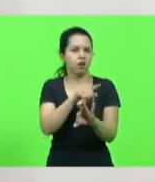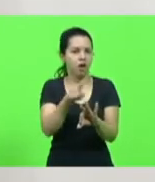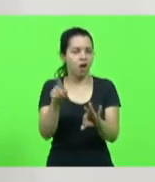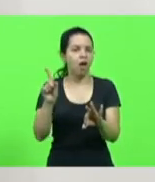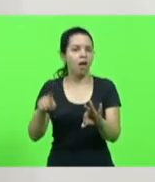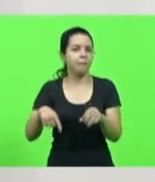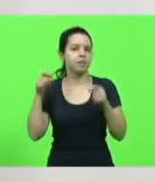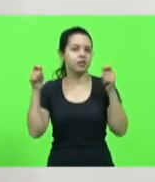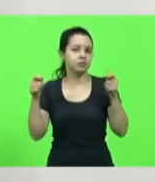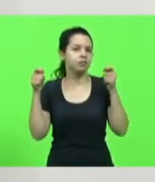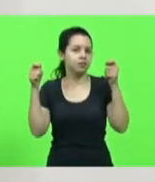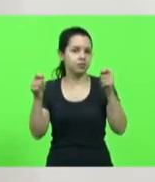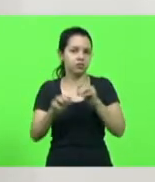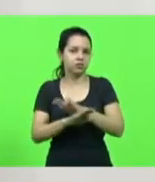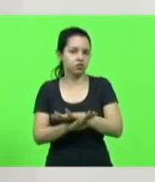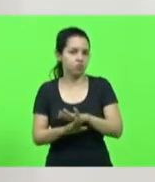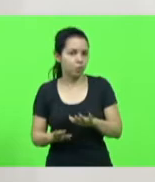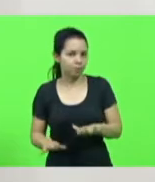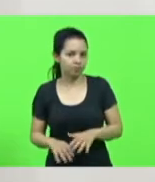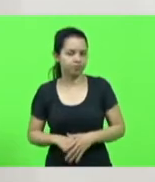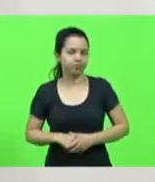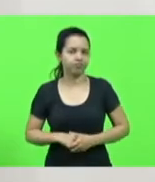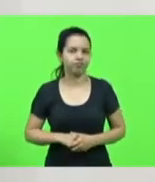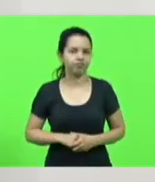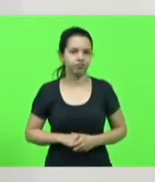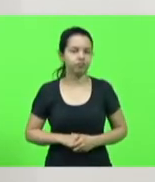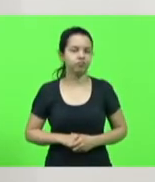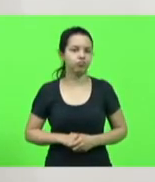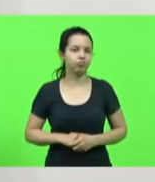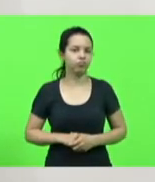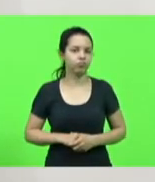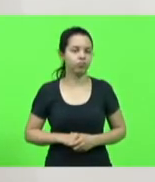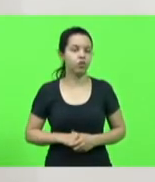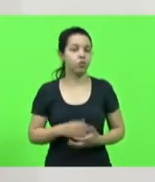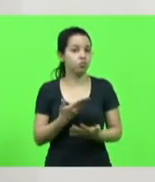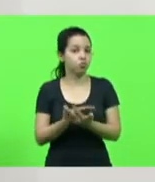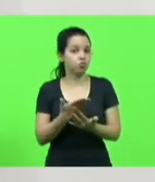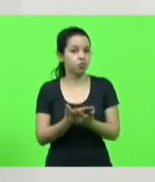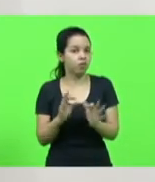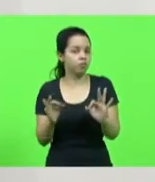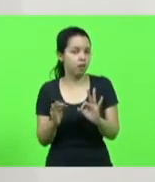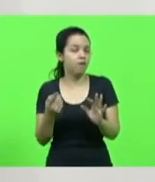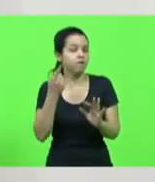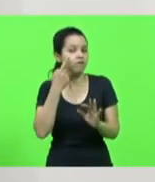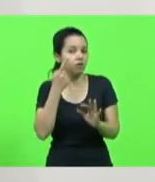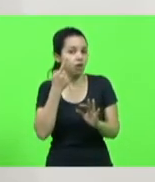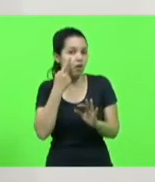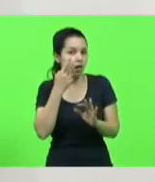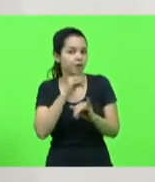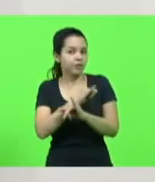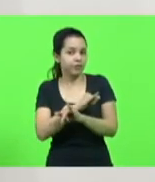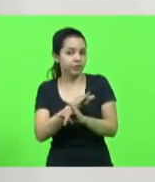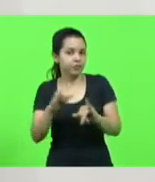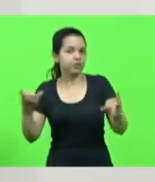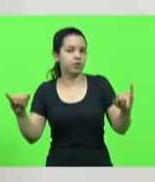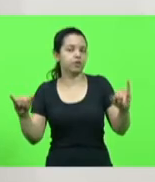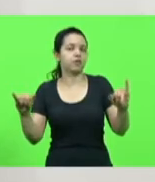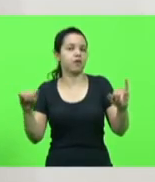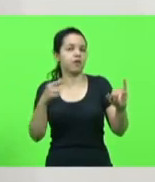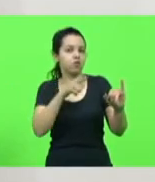não estudar, eu vou passar aqui algumas informações para tentar ver se abre a mente de algumas